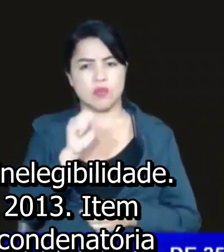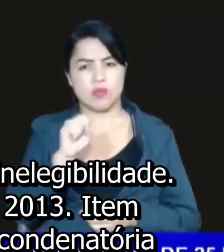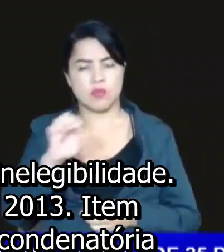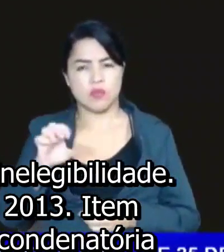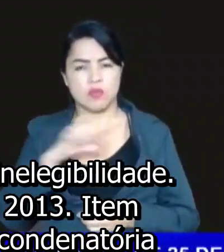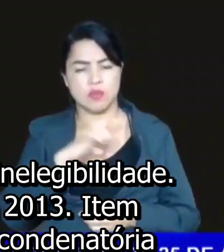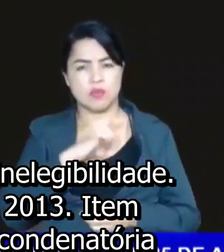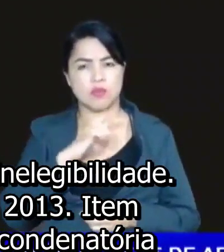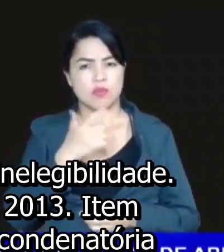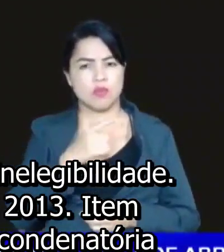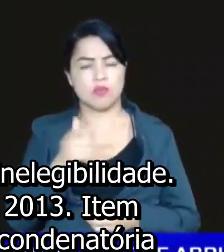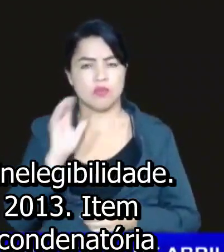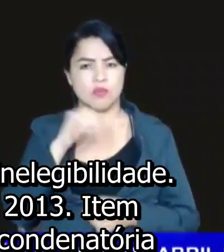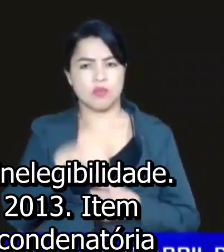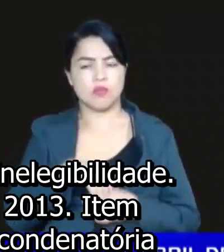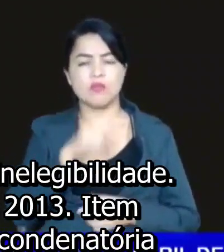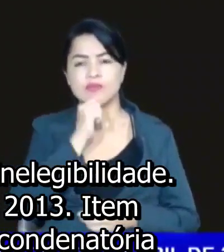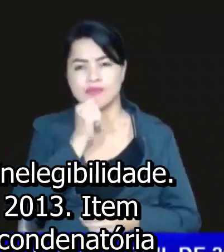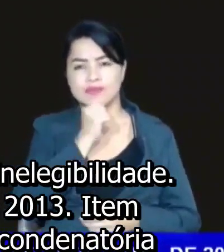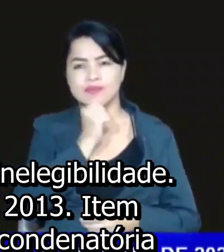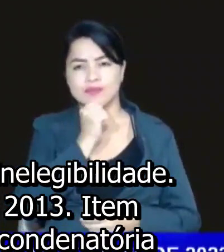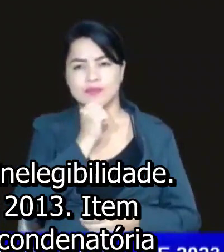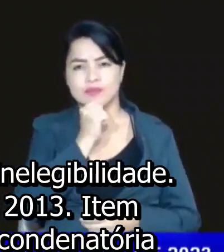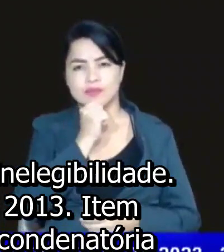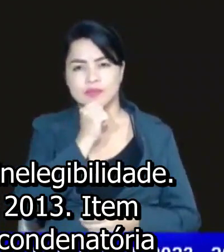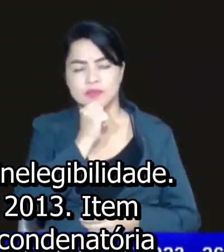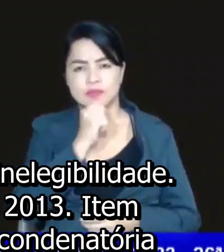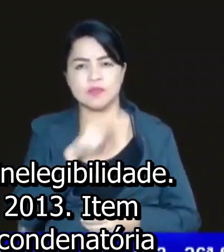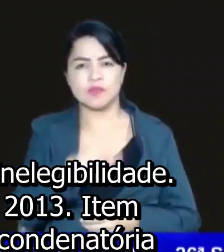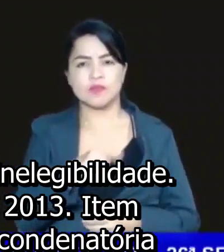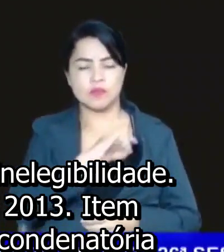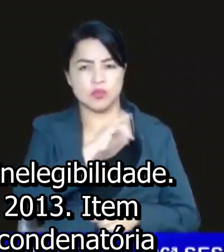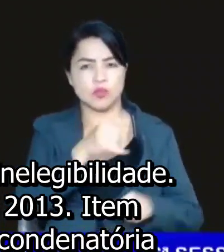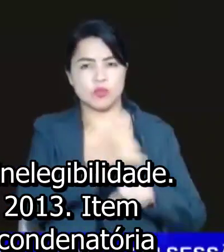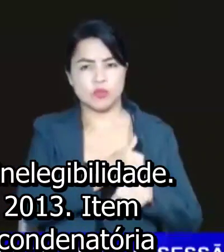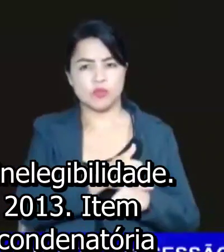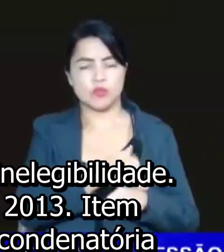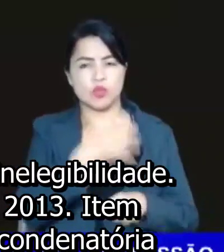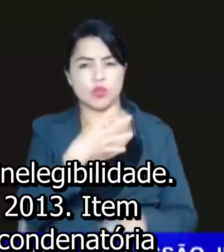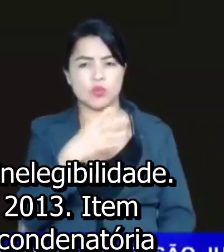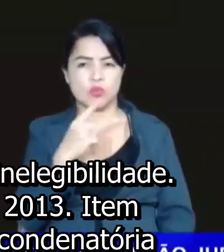de inelegibilidade. E ainda, ação rescisória